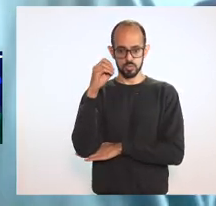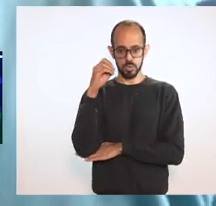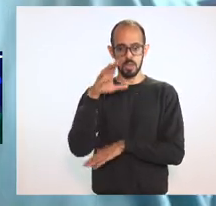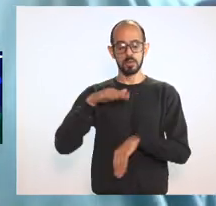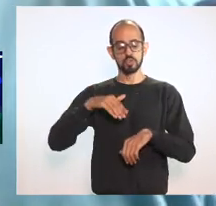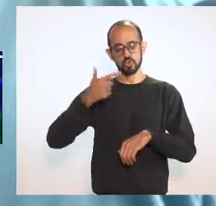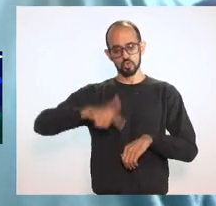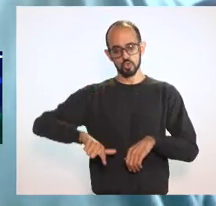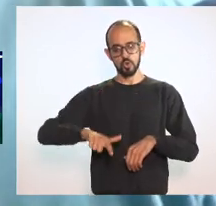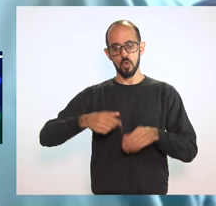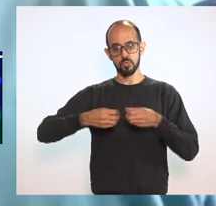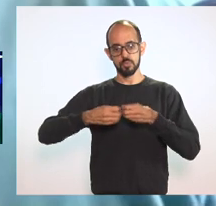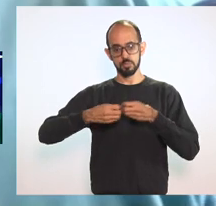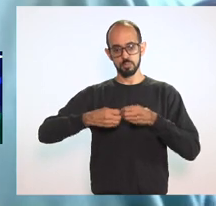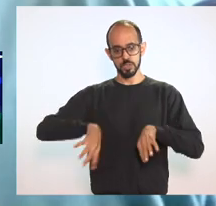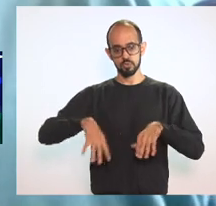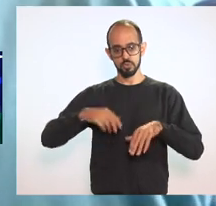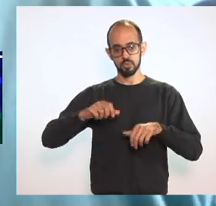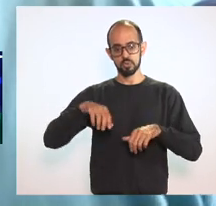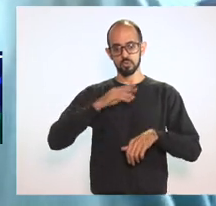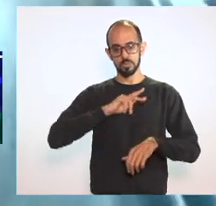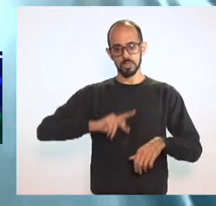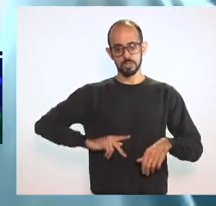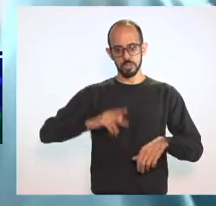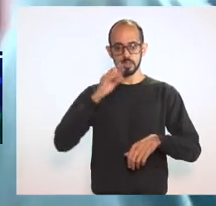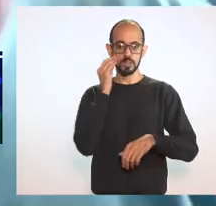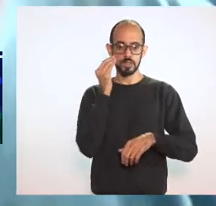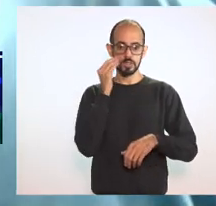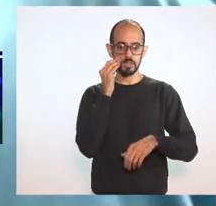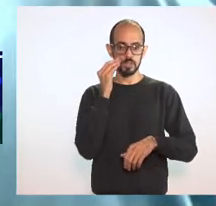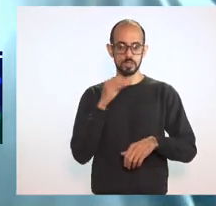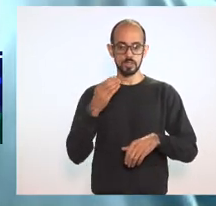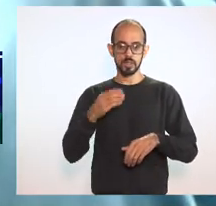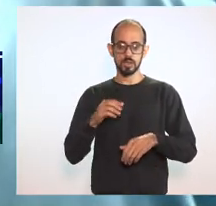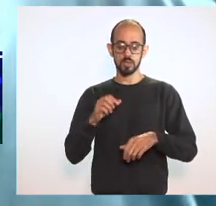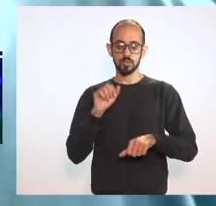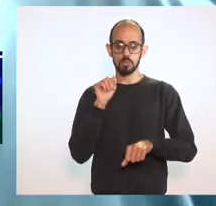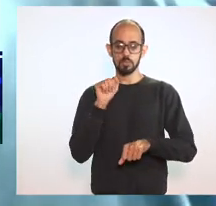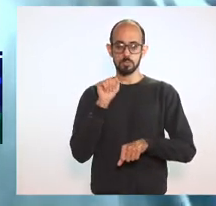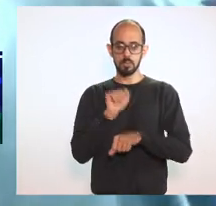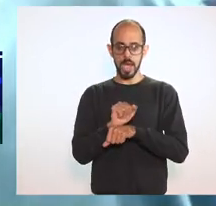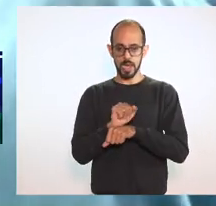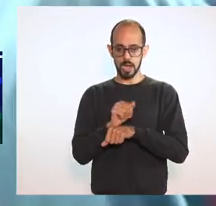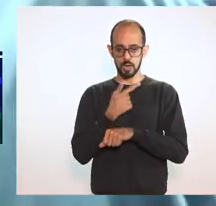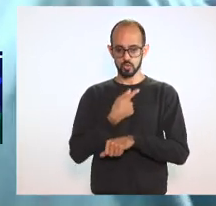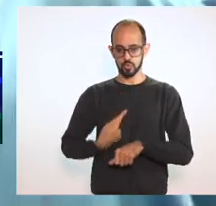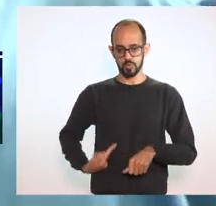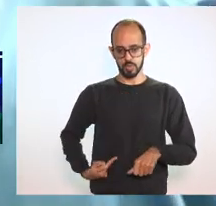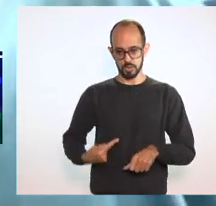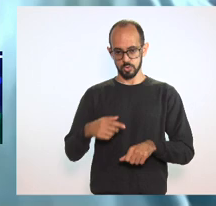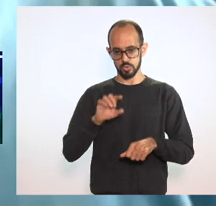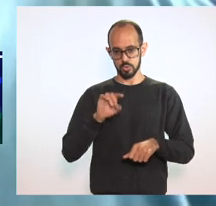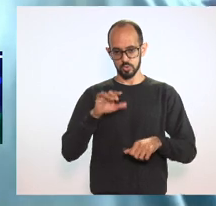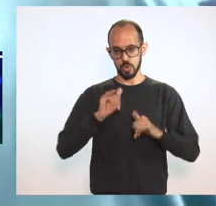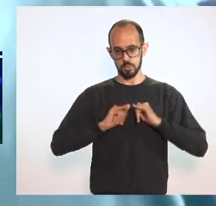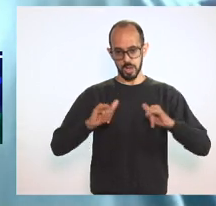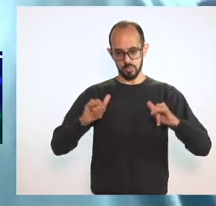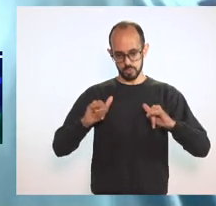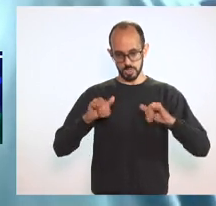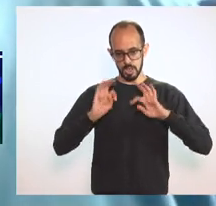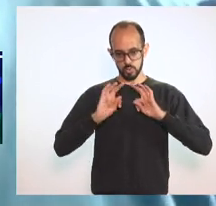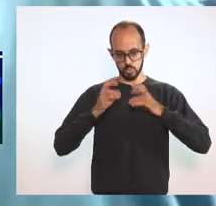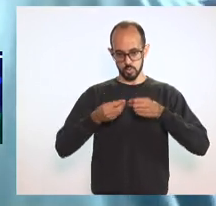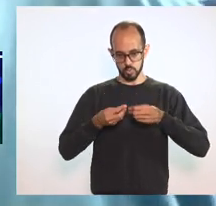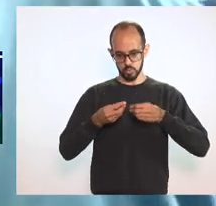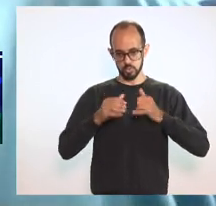uma derrota do presidente teve tentando amor gastar os governadores entrada para informar a todos e